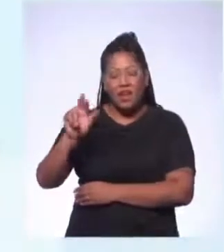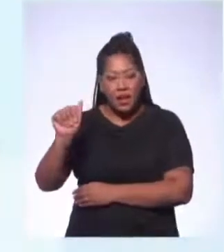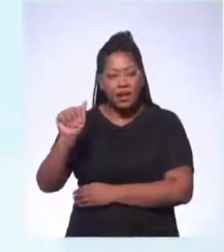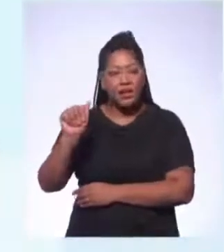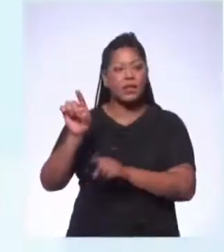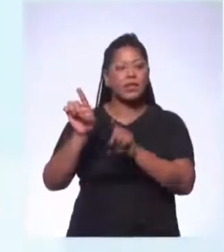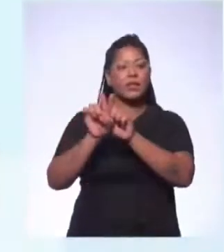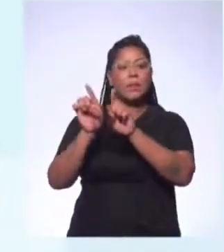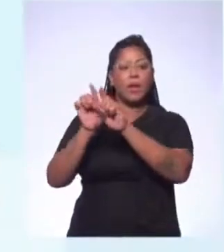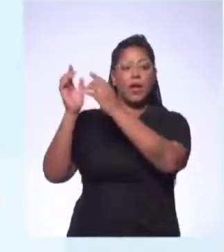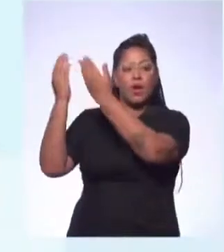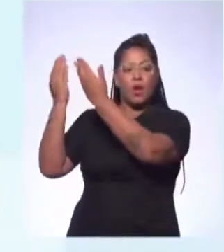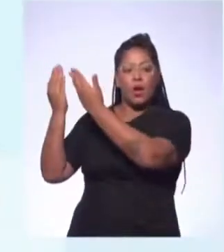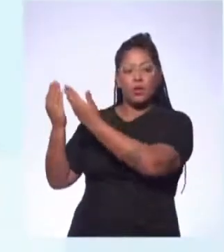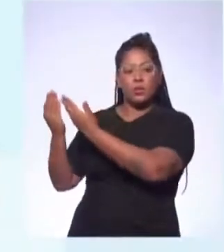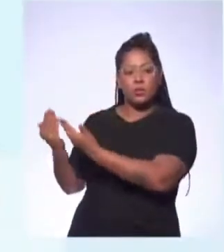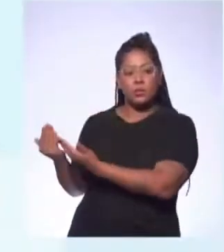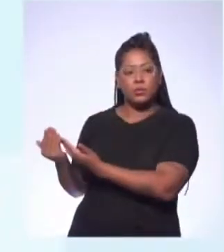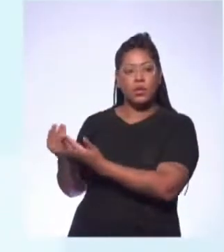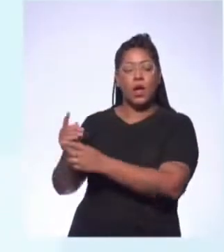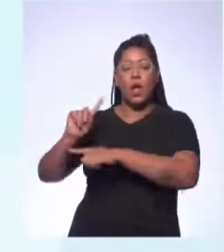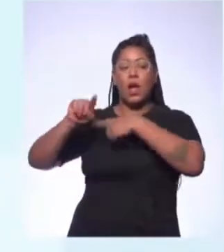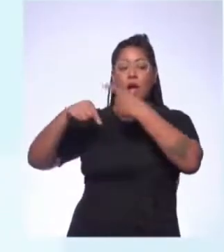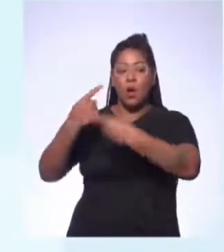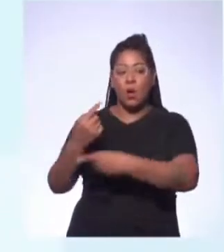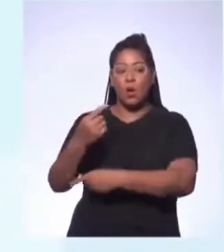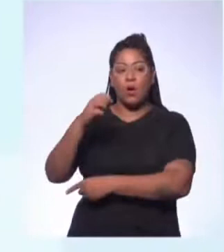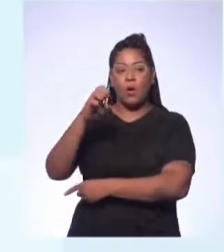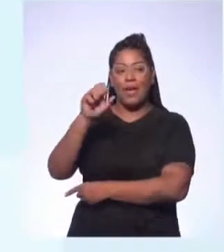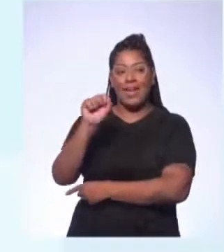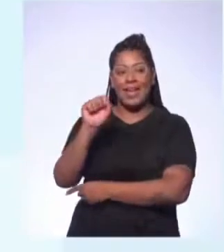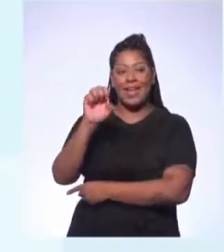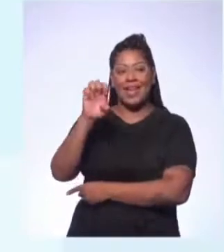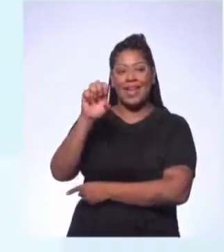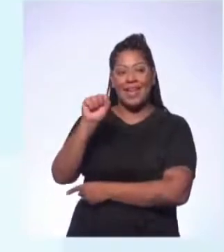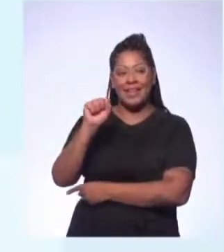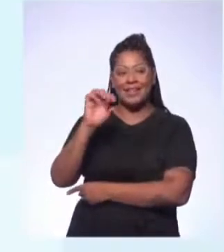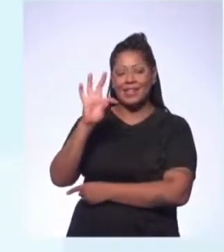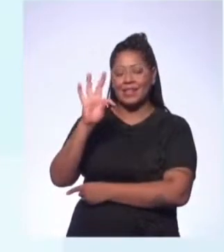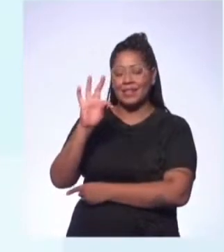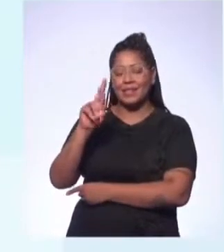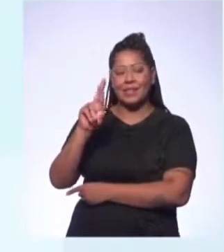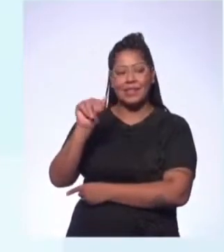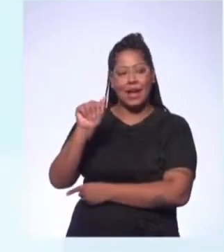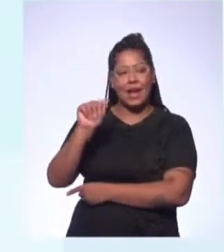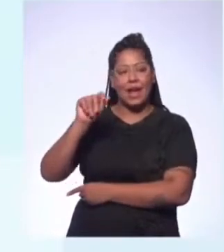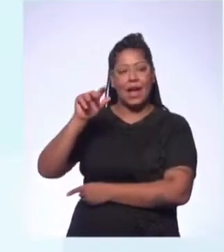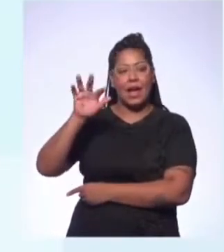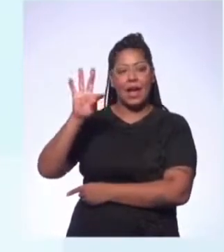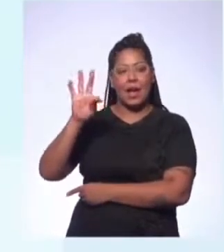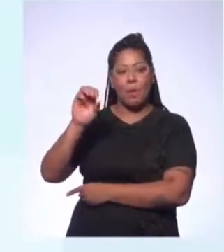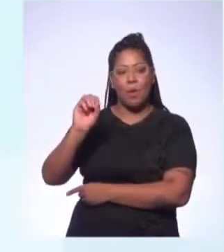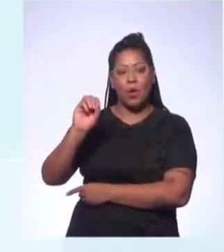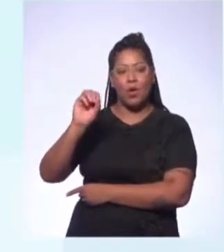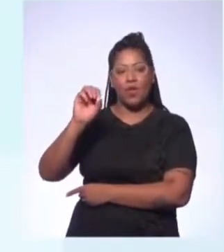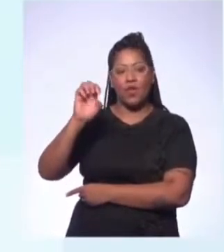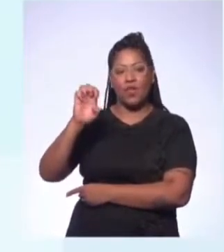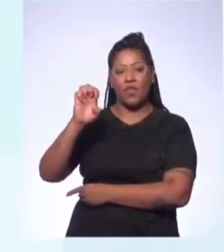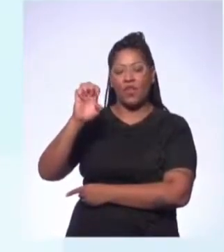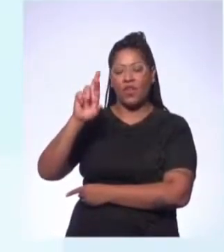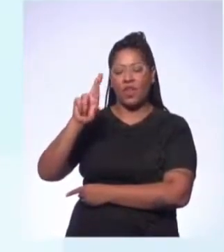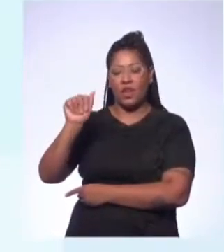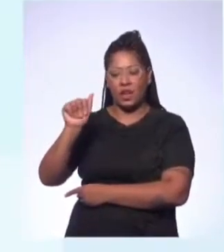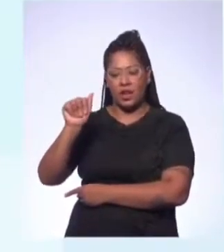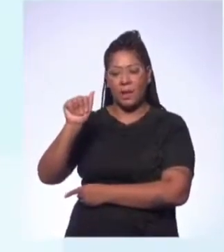aqui na estratosfera é uma grande concentração de ozônio formado por átomos de oxigênio,